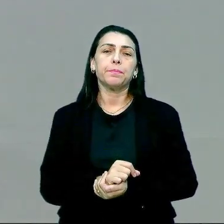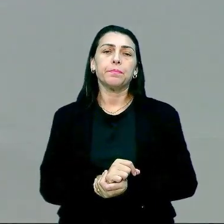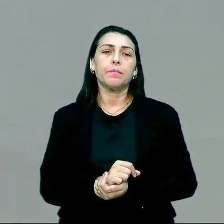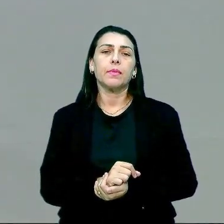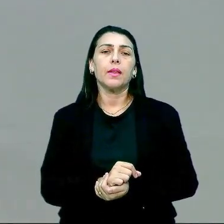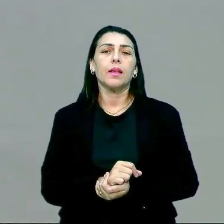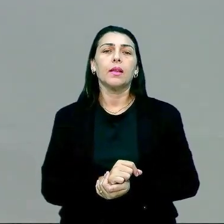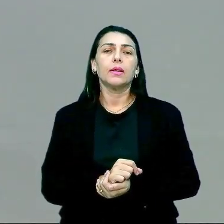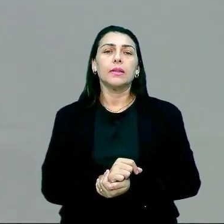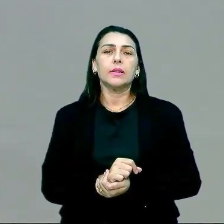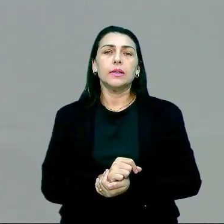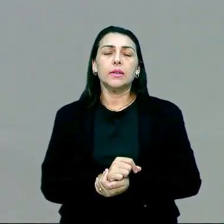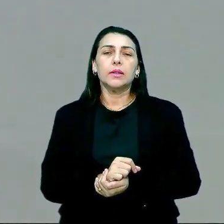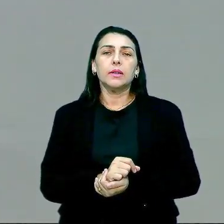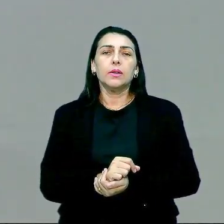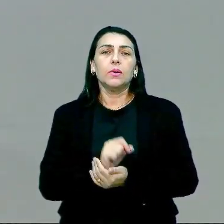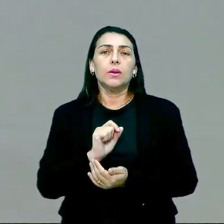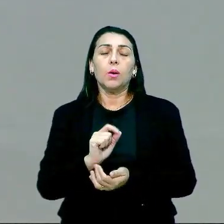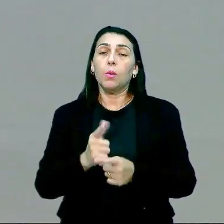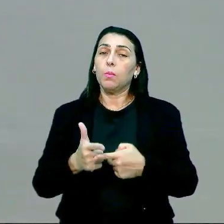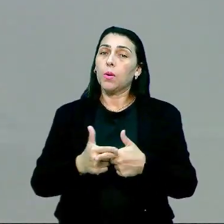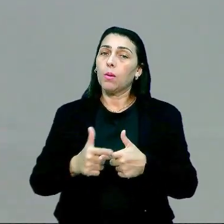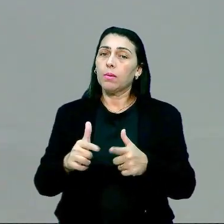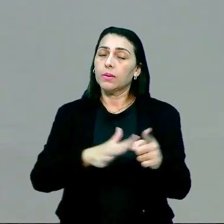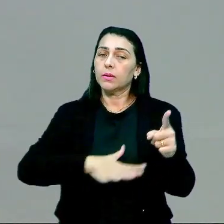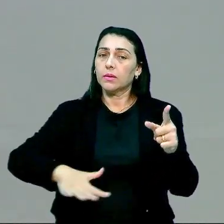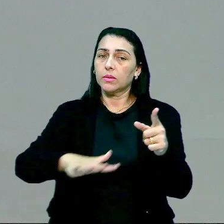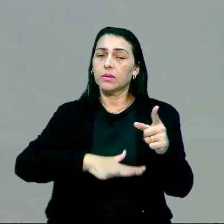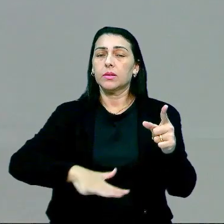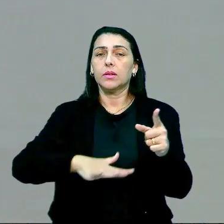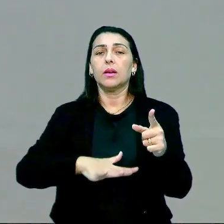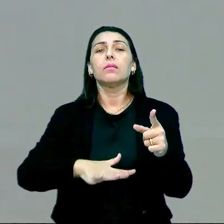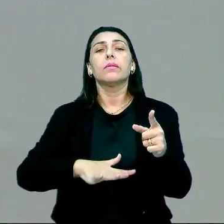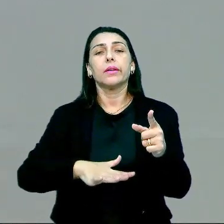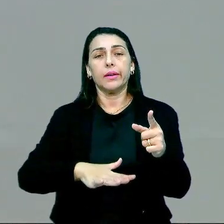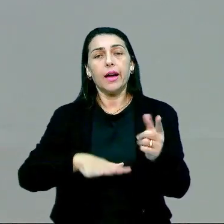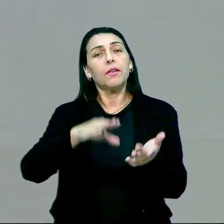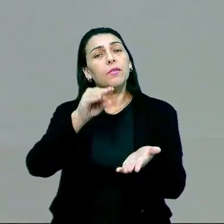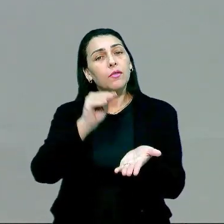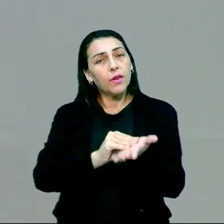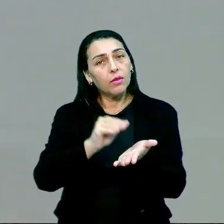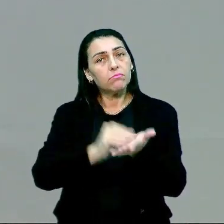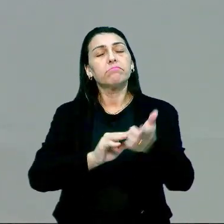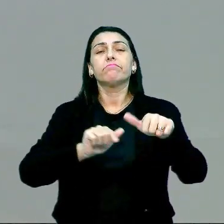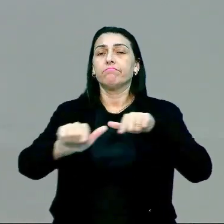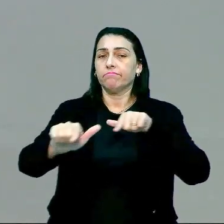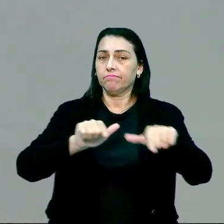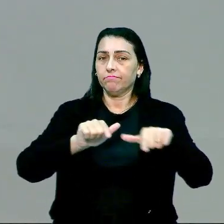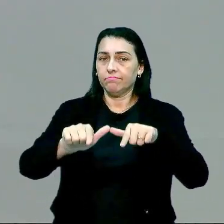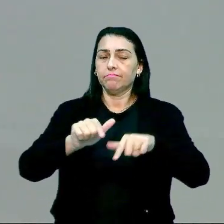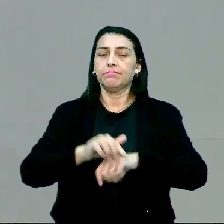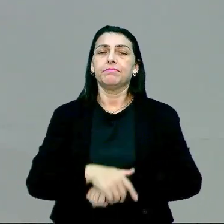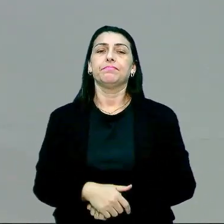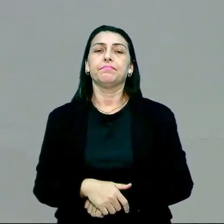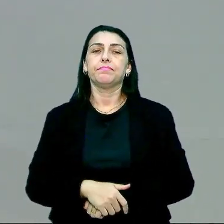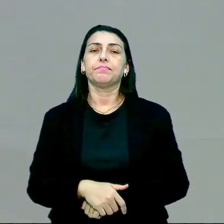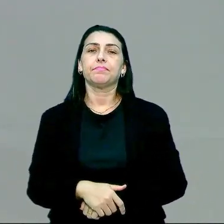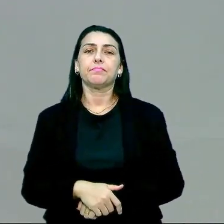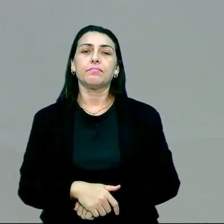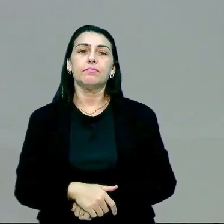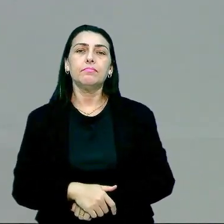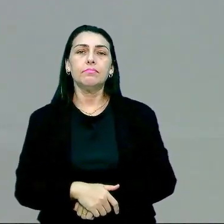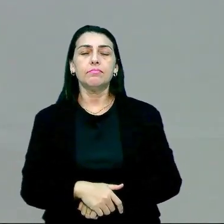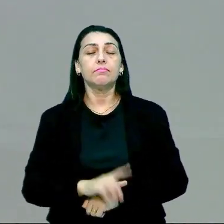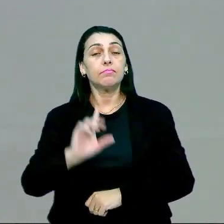o abala naquele momento é um problema social que no caso é o desemprego. Vamos